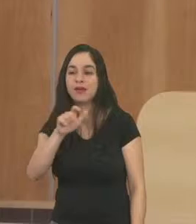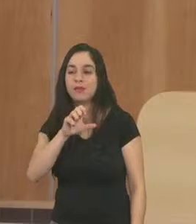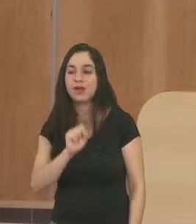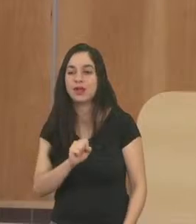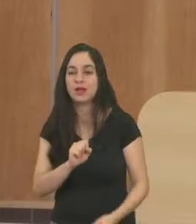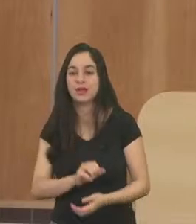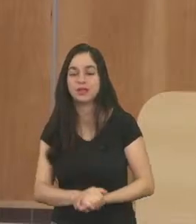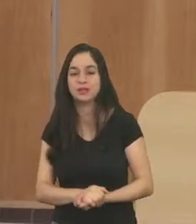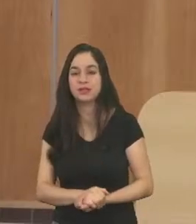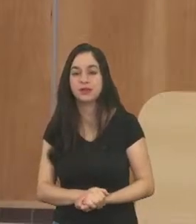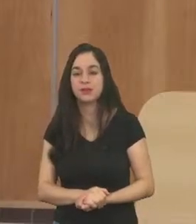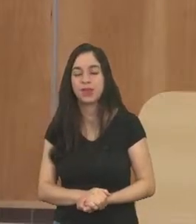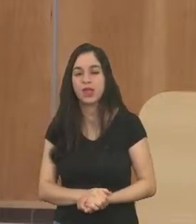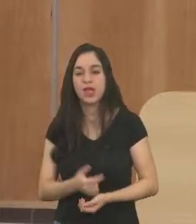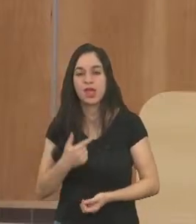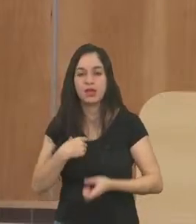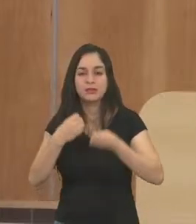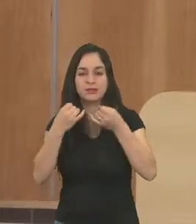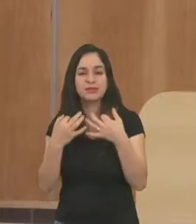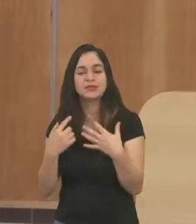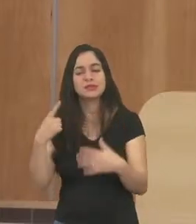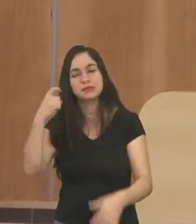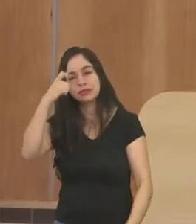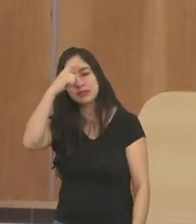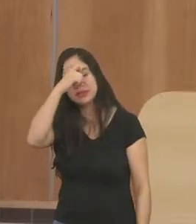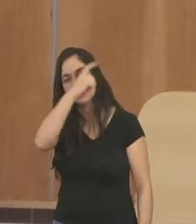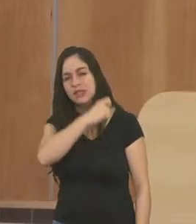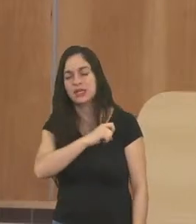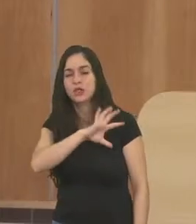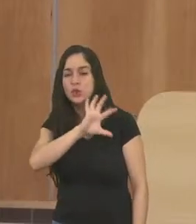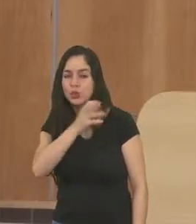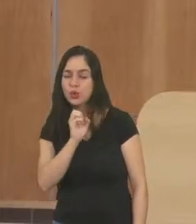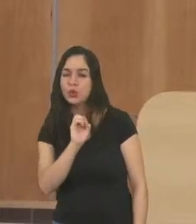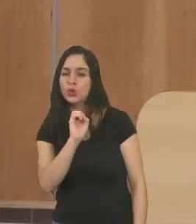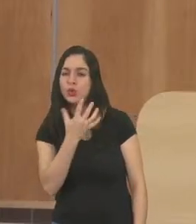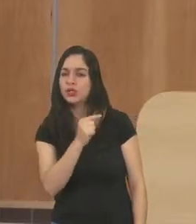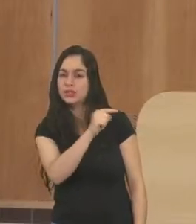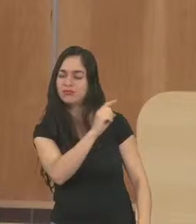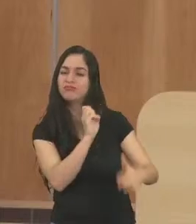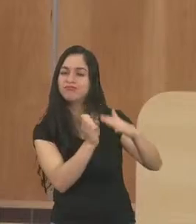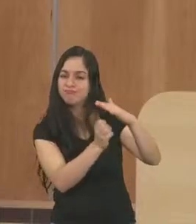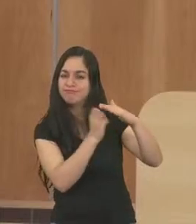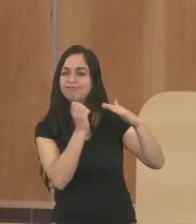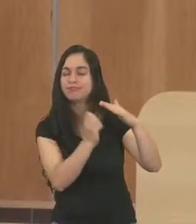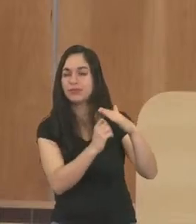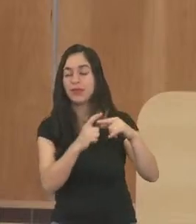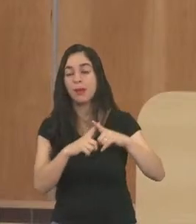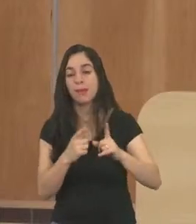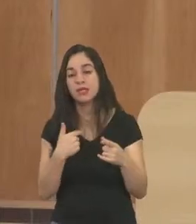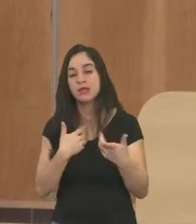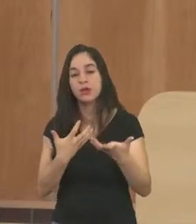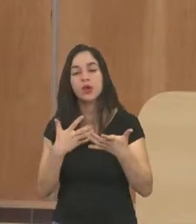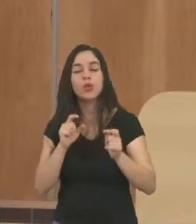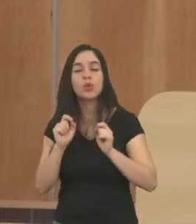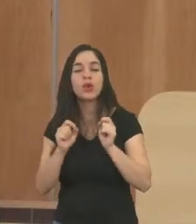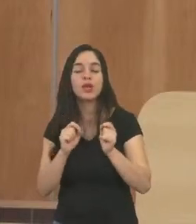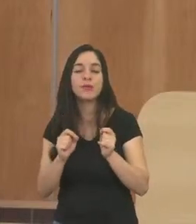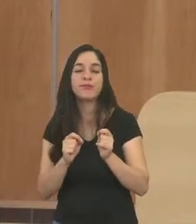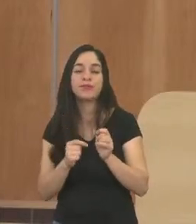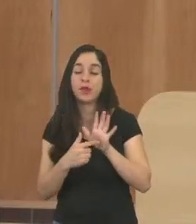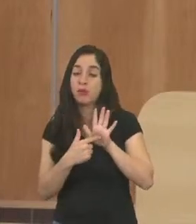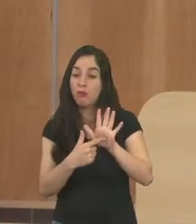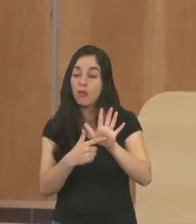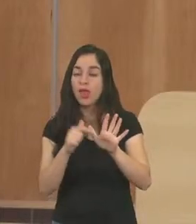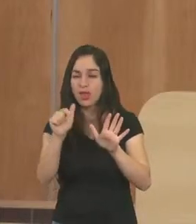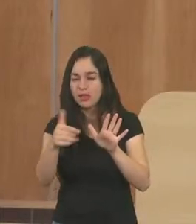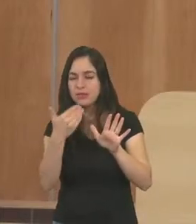nessa dificuldade que eu falei, e toda a situação que a empresa ela se encontra. Agora, eu quero aqui registrar